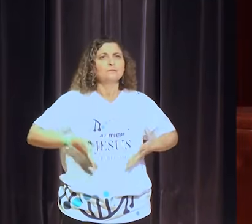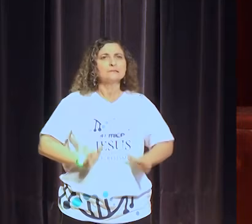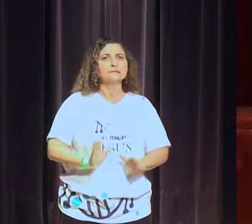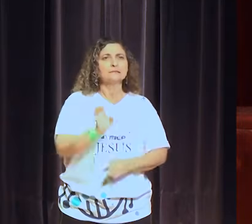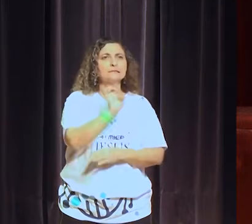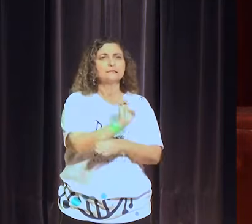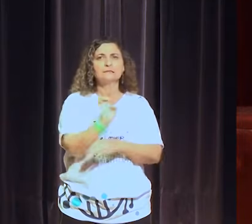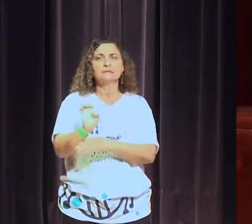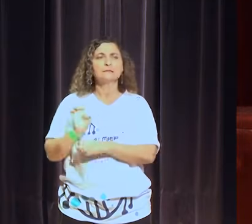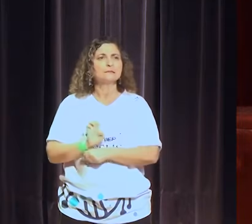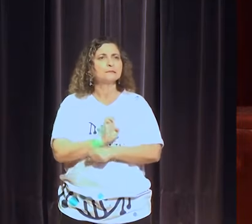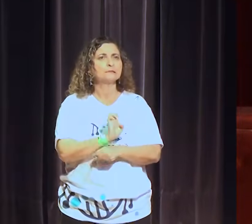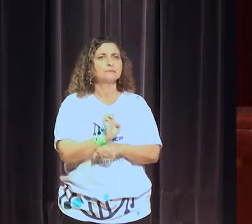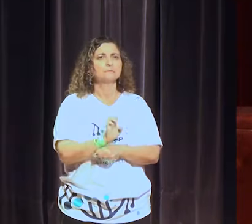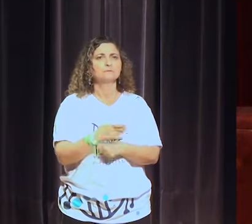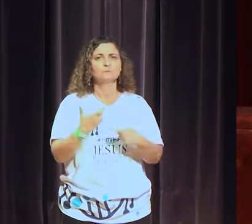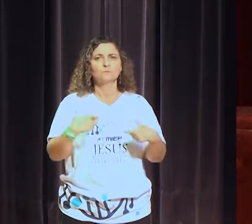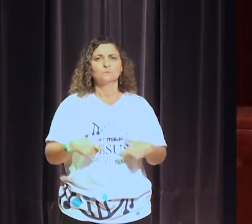Não é isso?